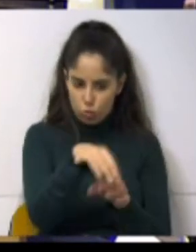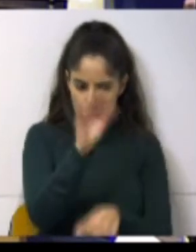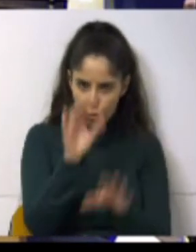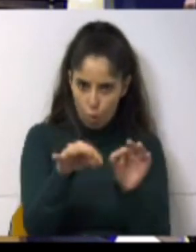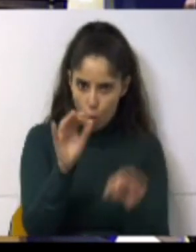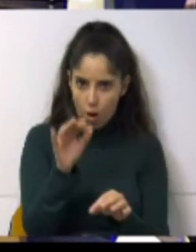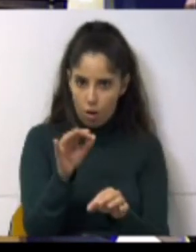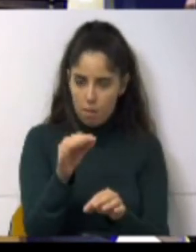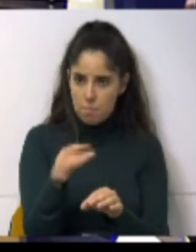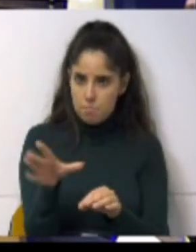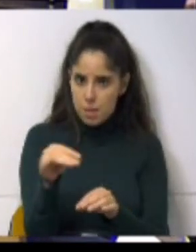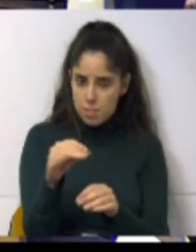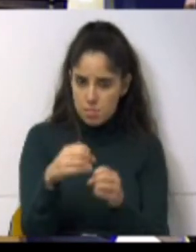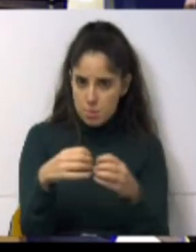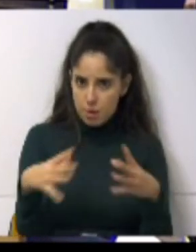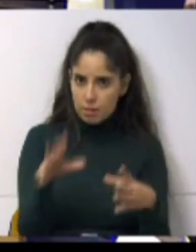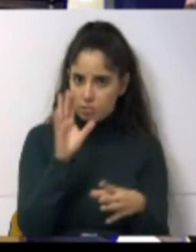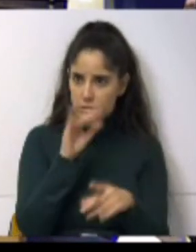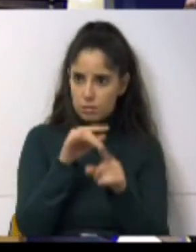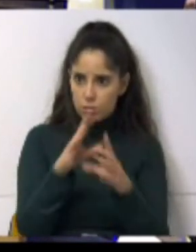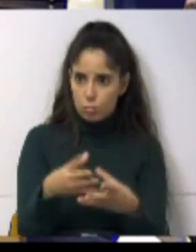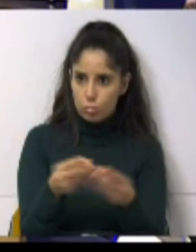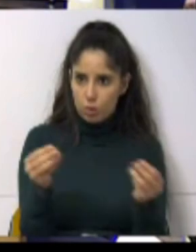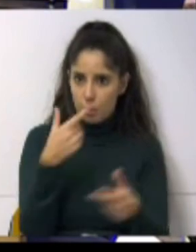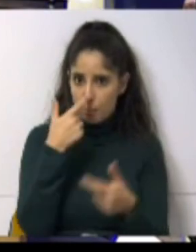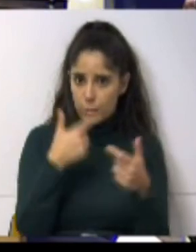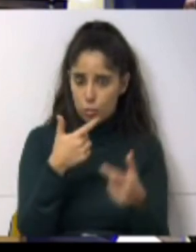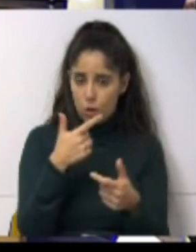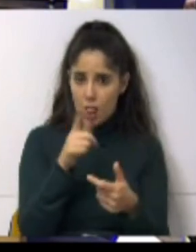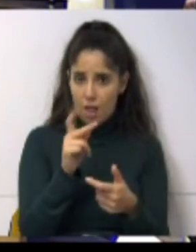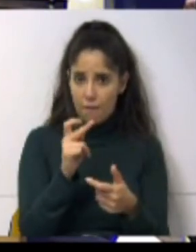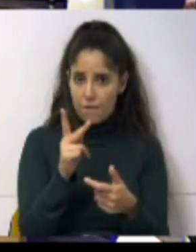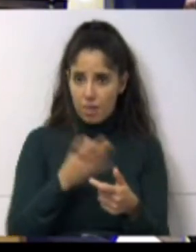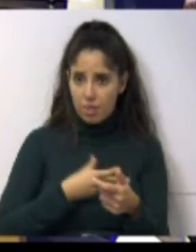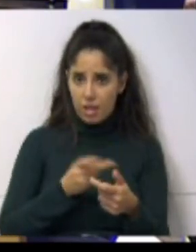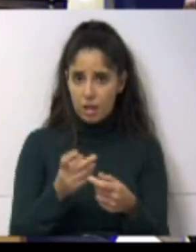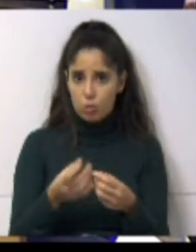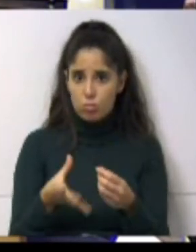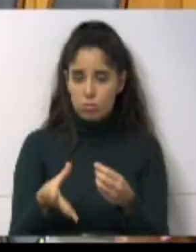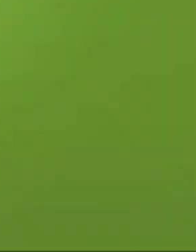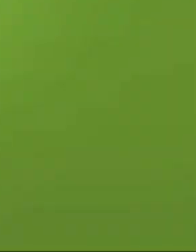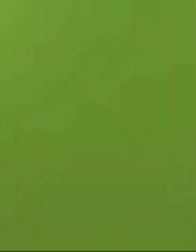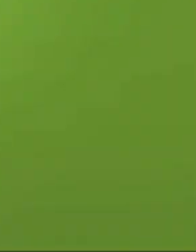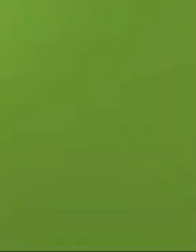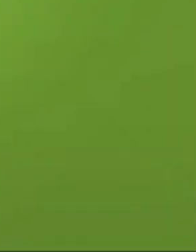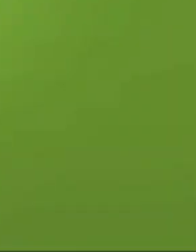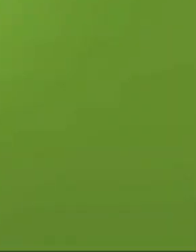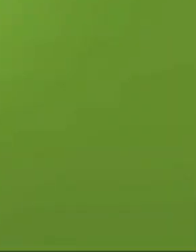existido, se consegue encontrar uma solução para os levadeiros que só ganham 6 meses no ano.